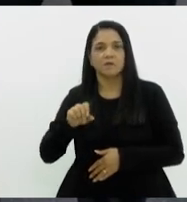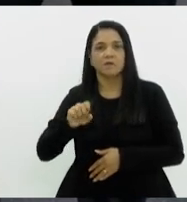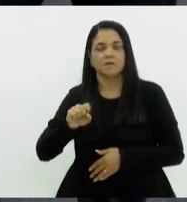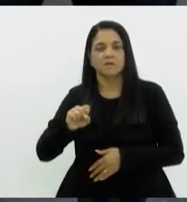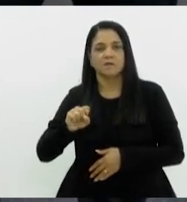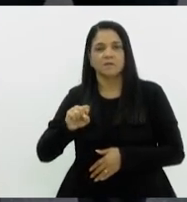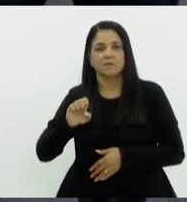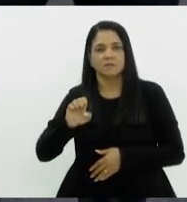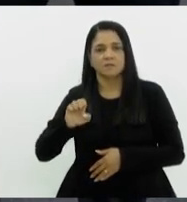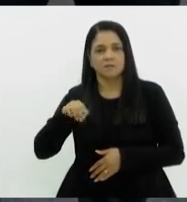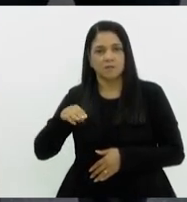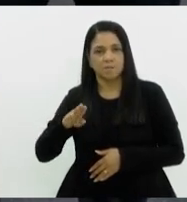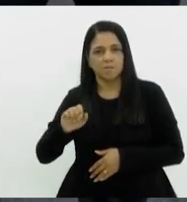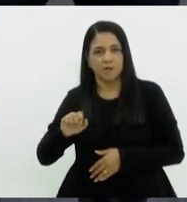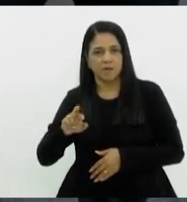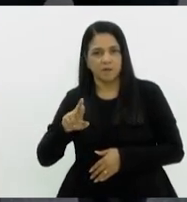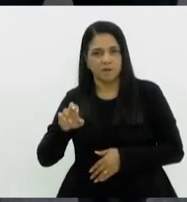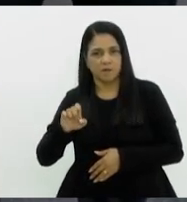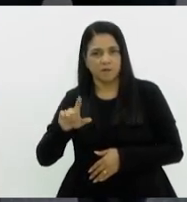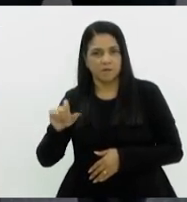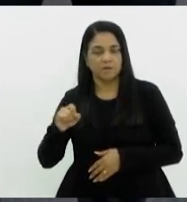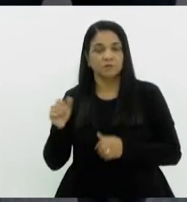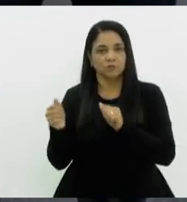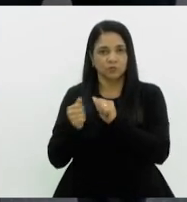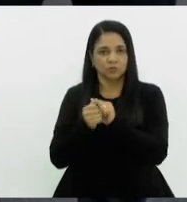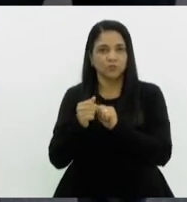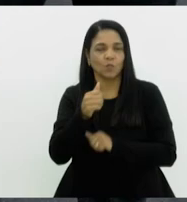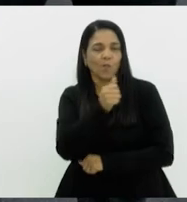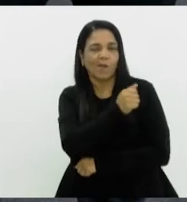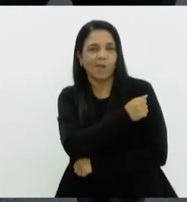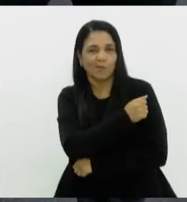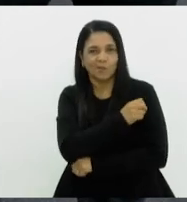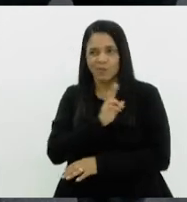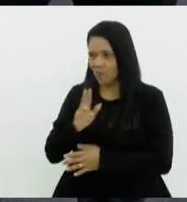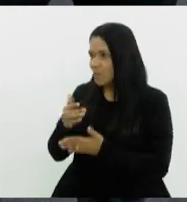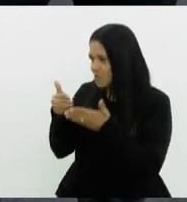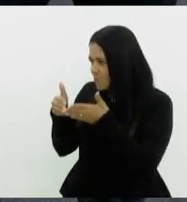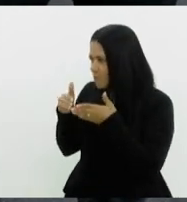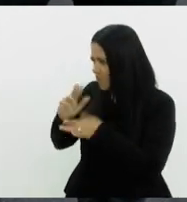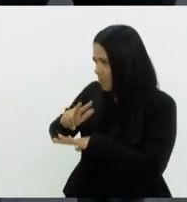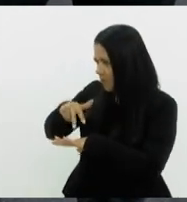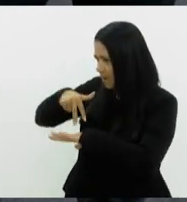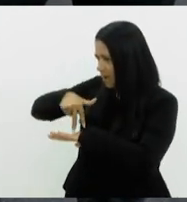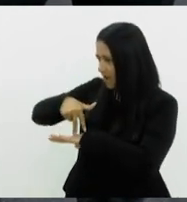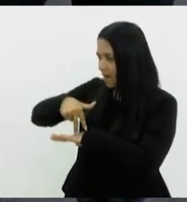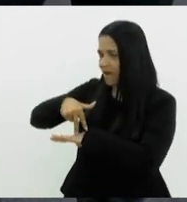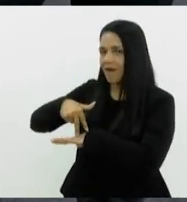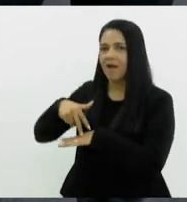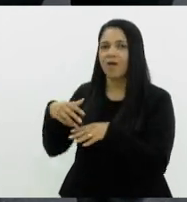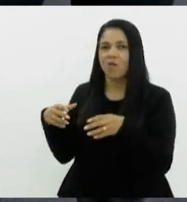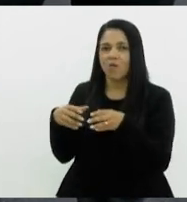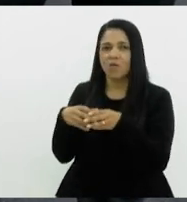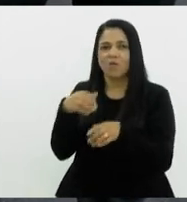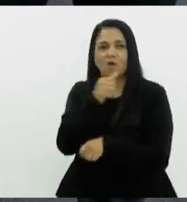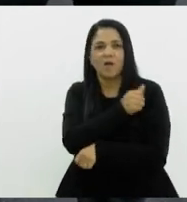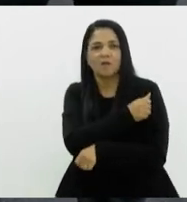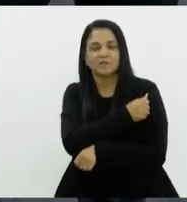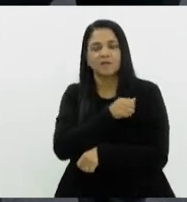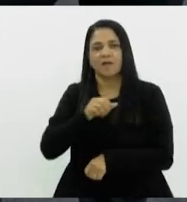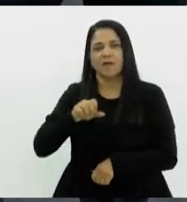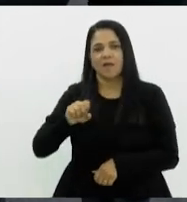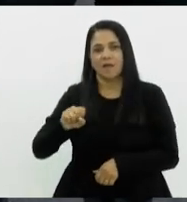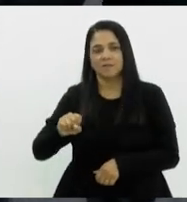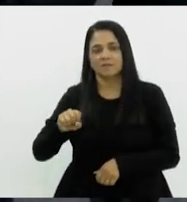Ciambarella, com as suas alunas. Por favor, Sofia, você pode se levantar com as suas alunas da FGV,